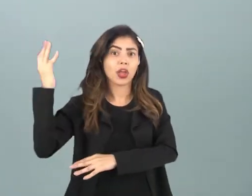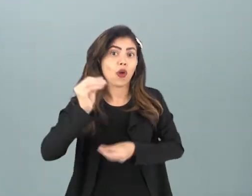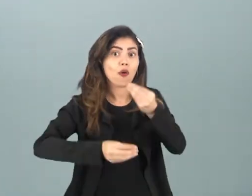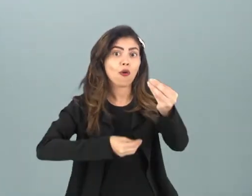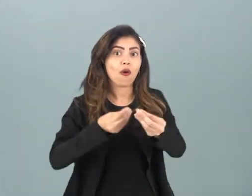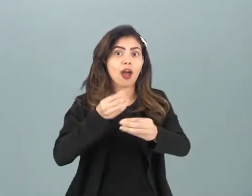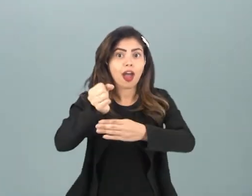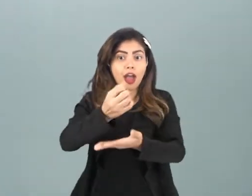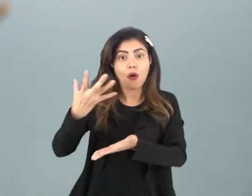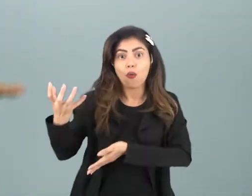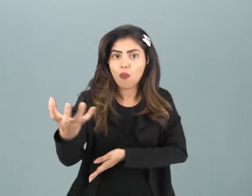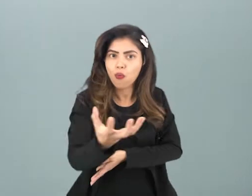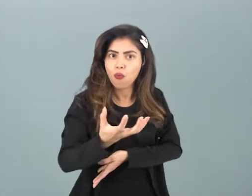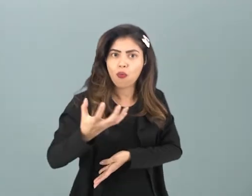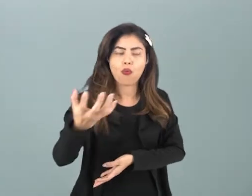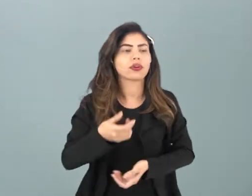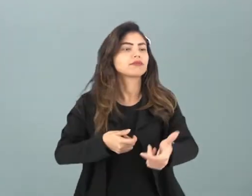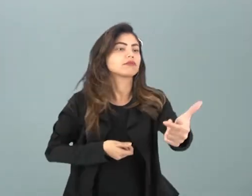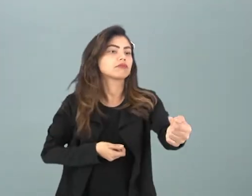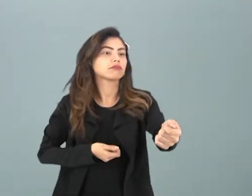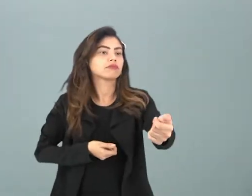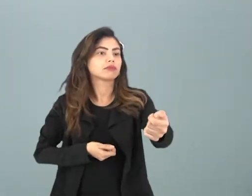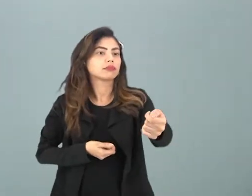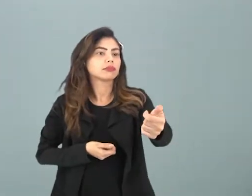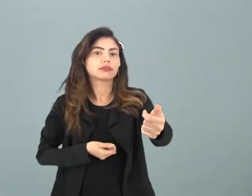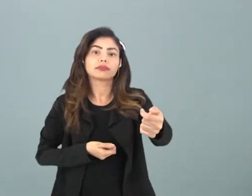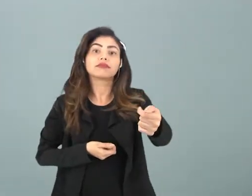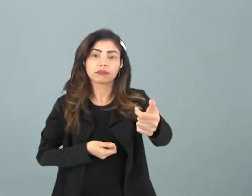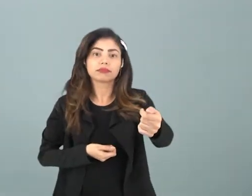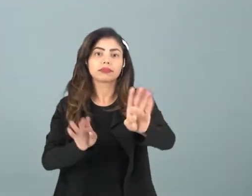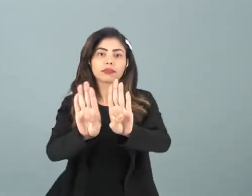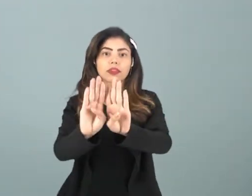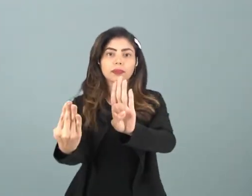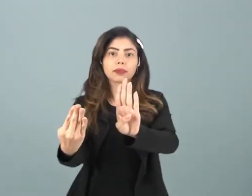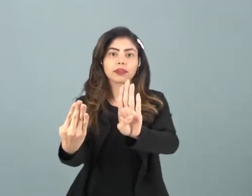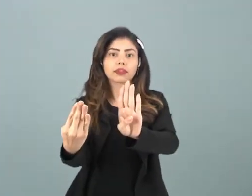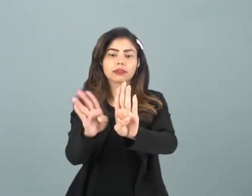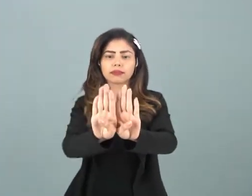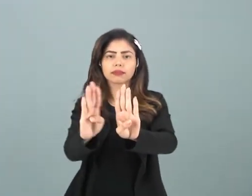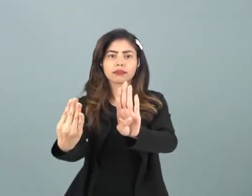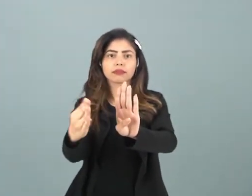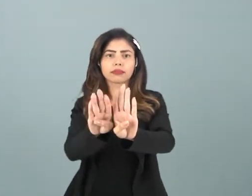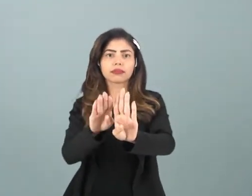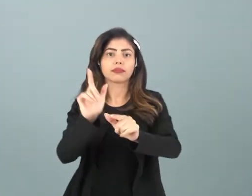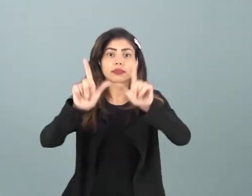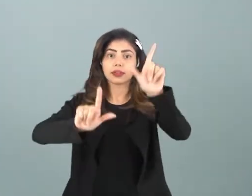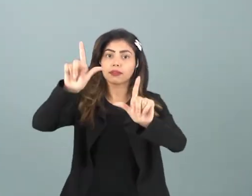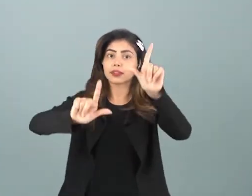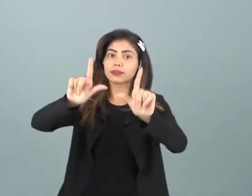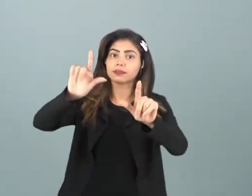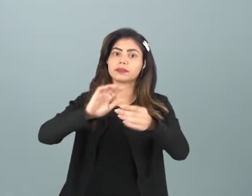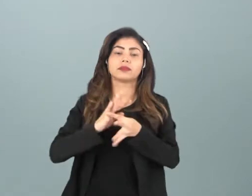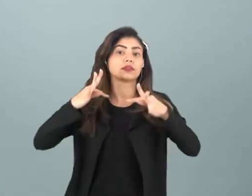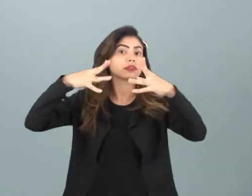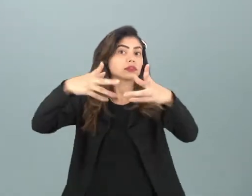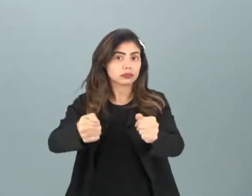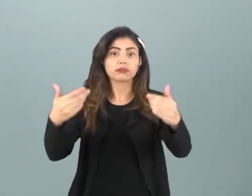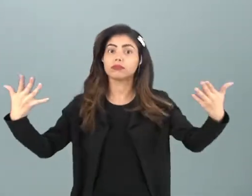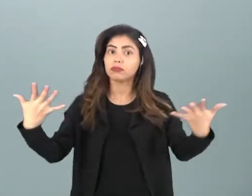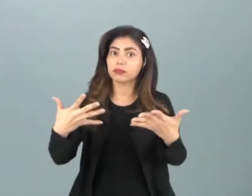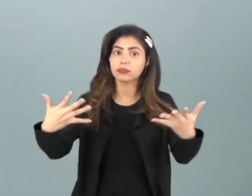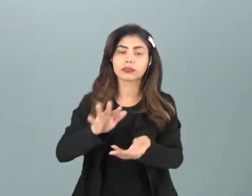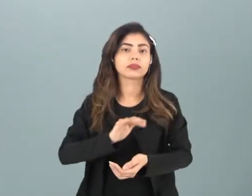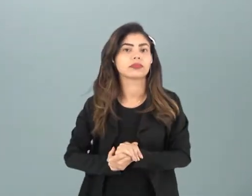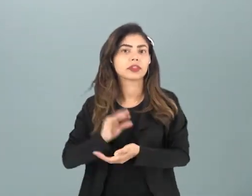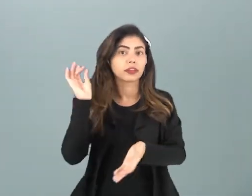controle de um micro-ondas de longe, ter controle de uma porta se ela está aberta ou fechada, de uma televisão. Tudo isso hoje faz